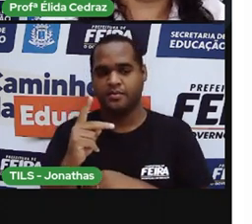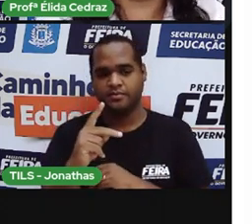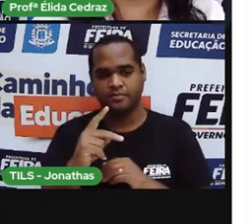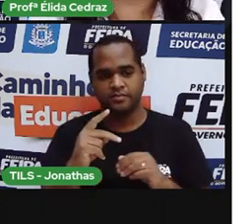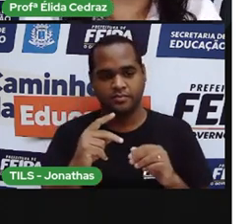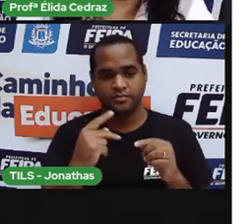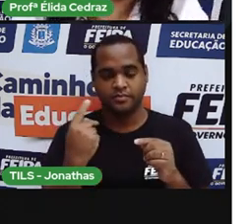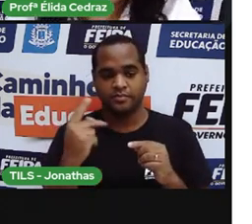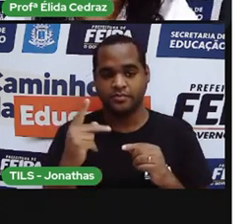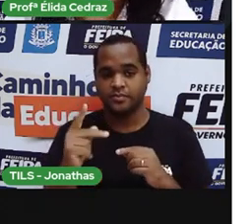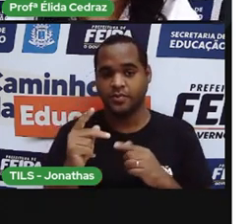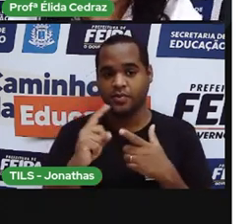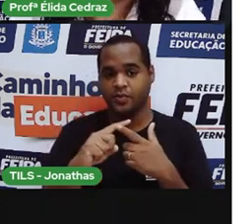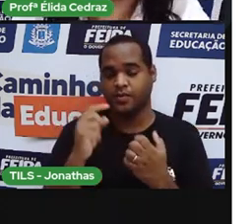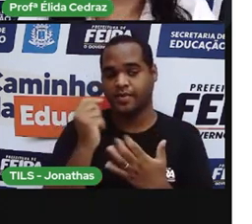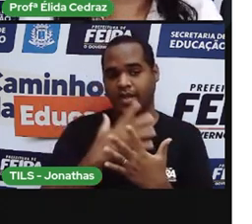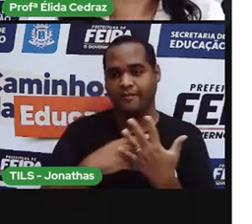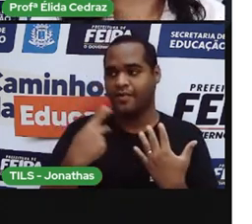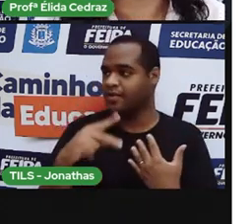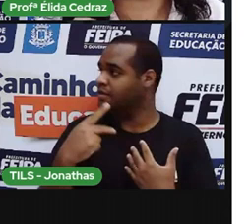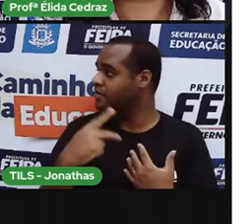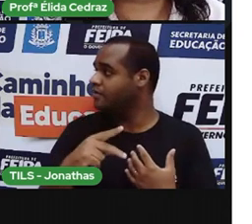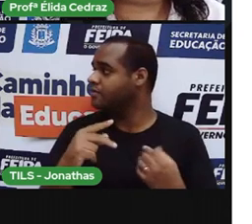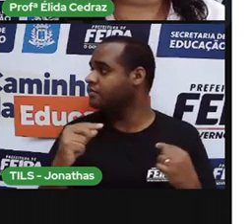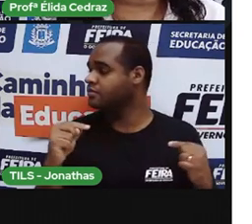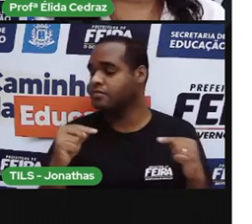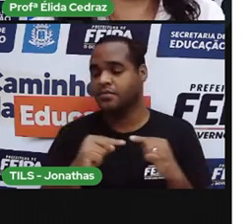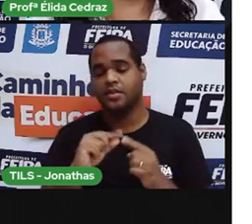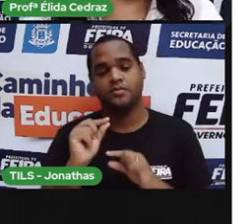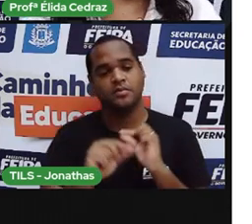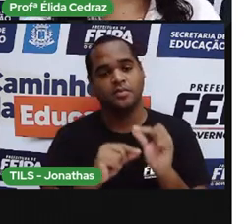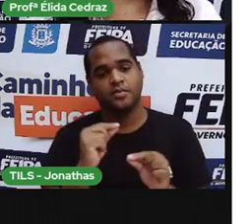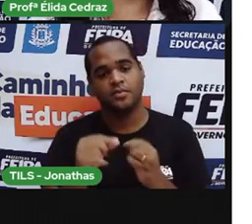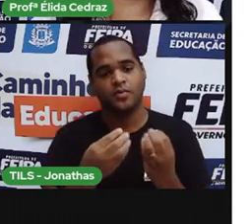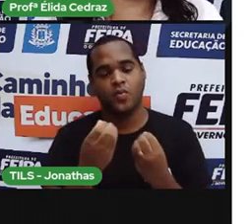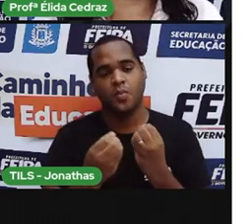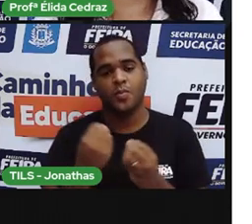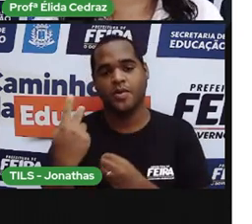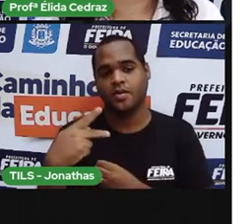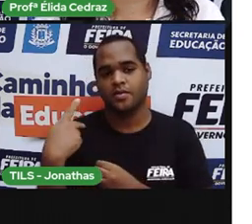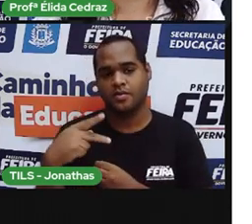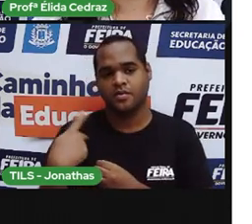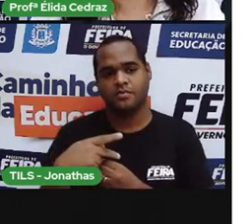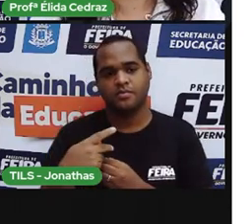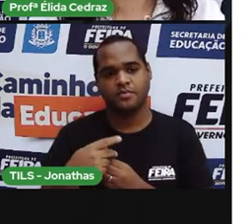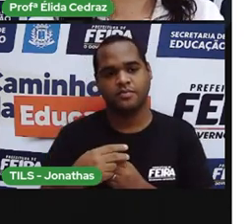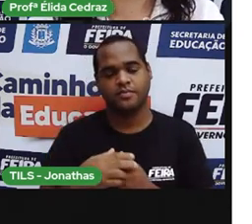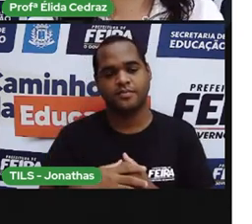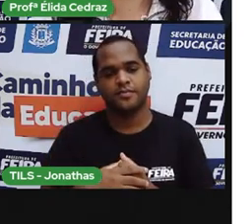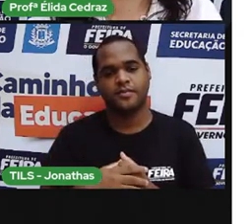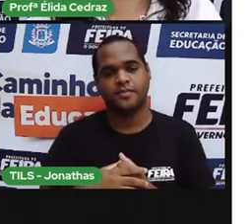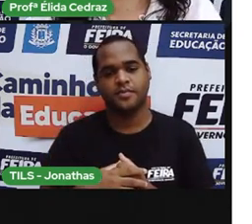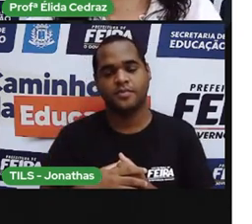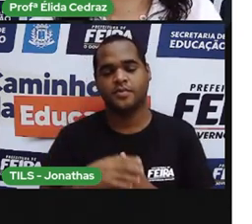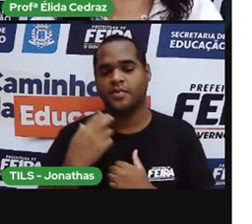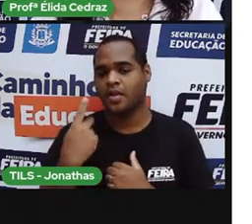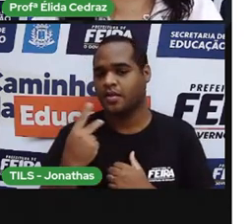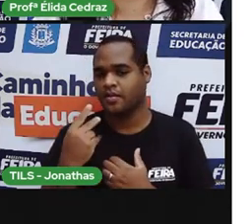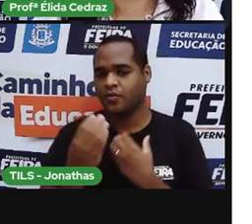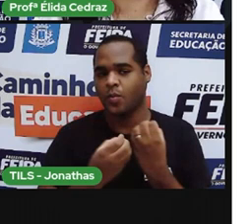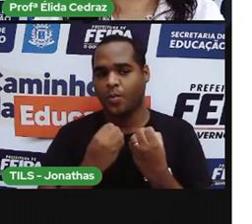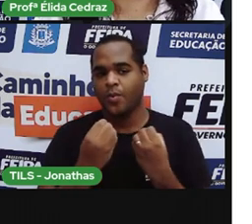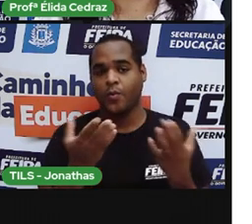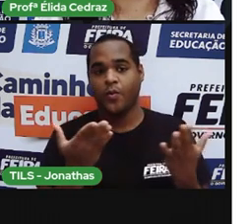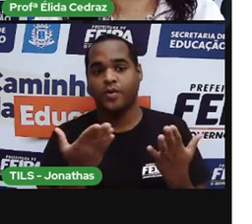o cravo teve um desmaio. Como fica essa frase do jeito que nós